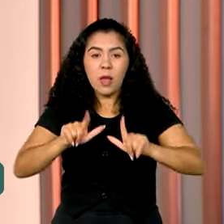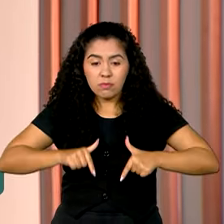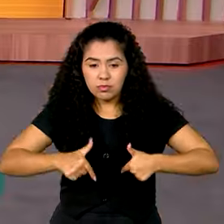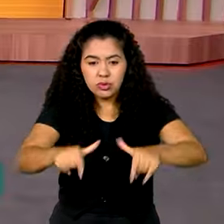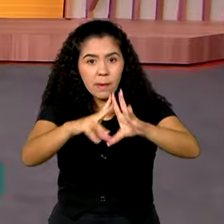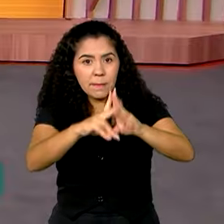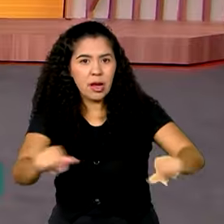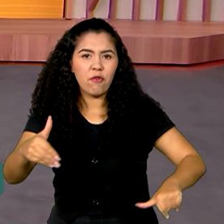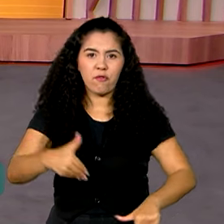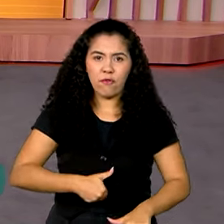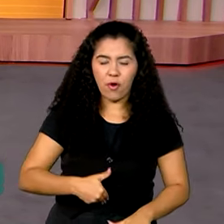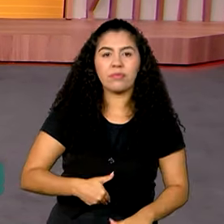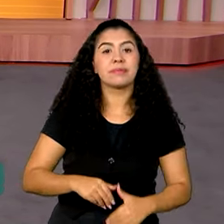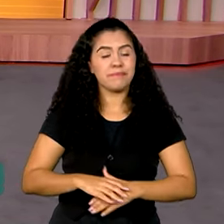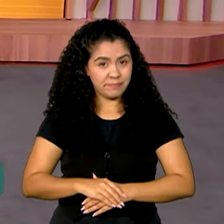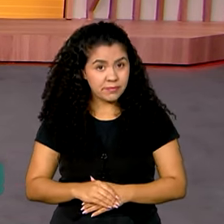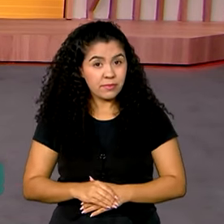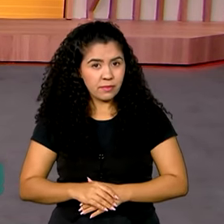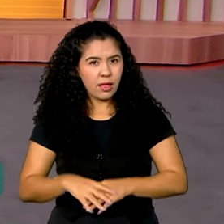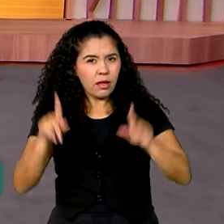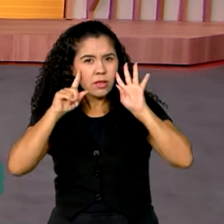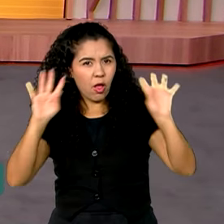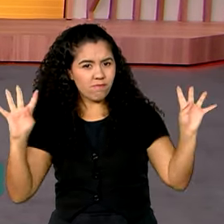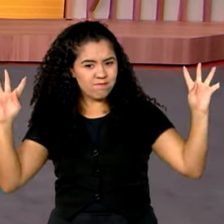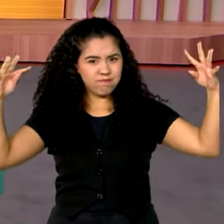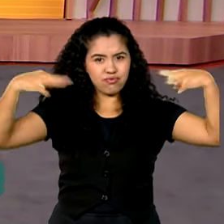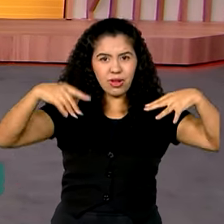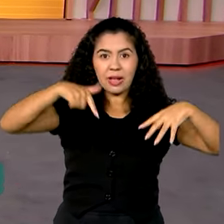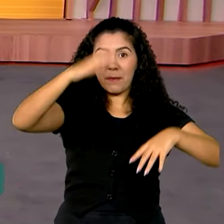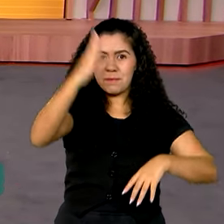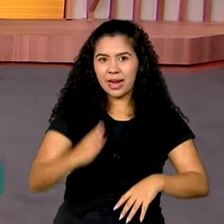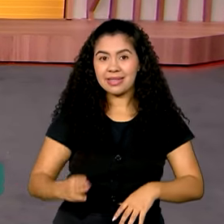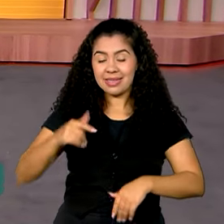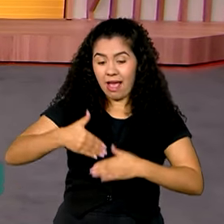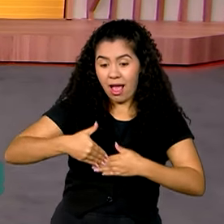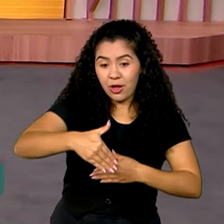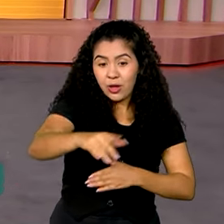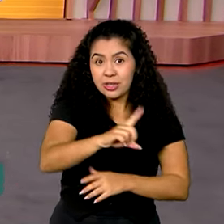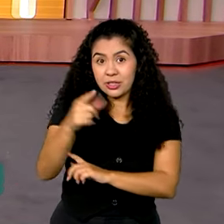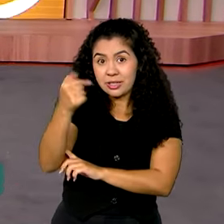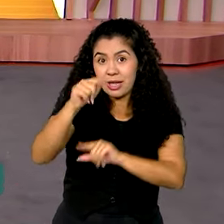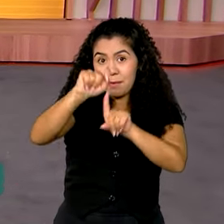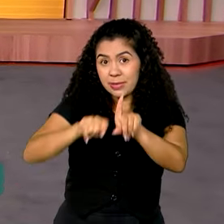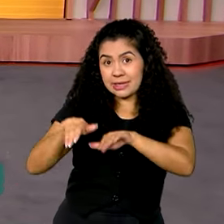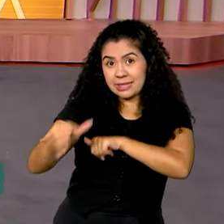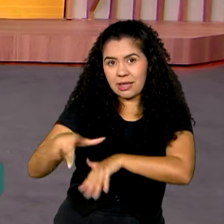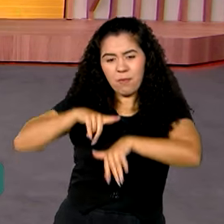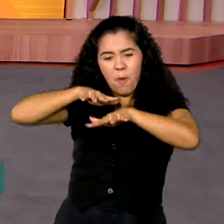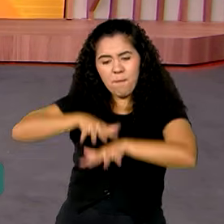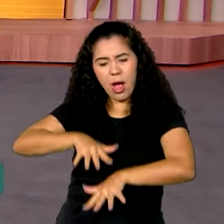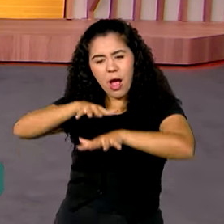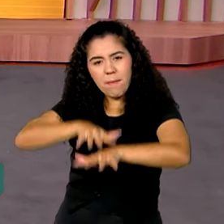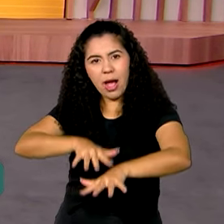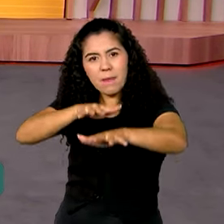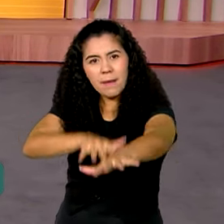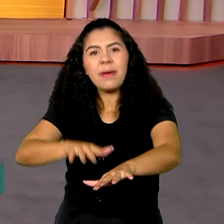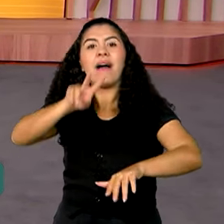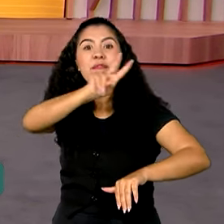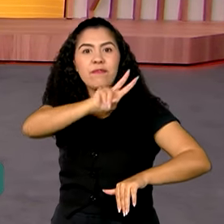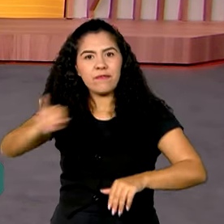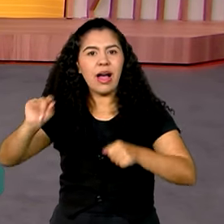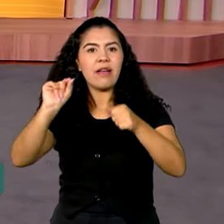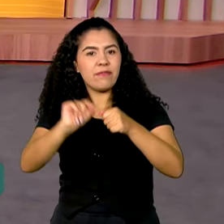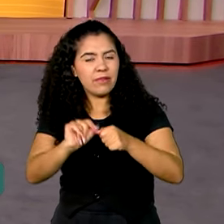fome. E com toda essa visibilidade, o desfile de 7 de setembro em Brasília vai ter uma parte dedicada